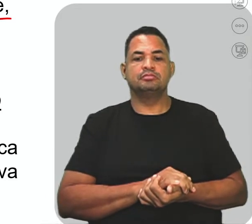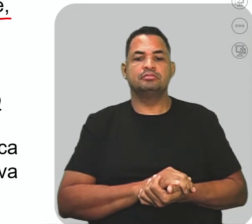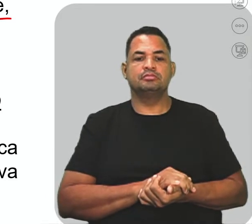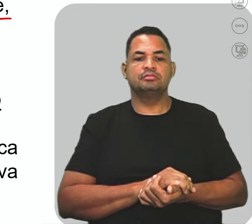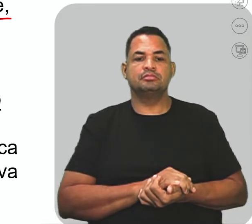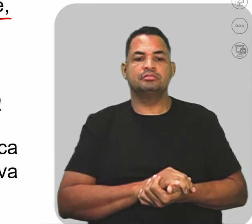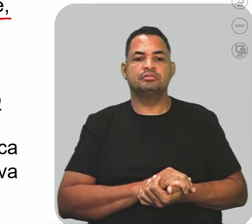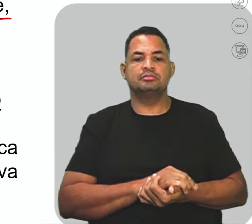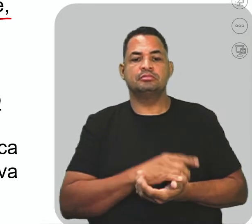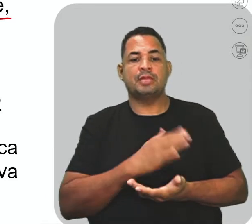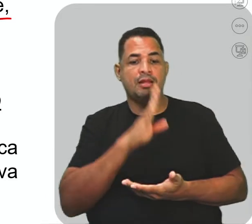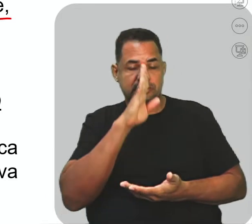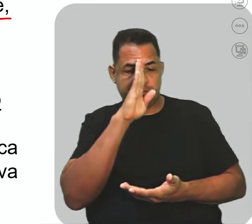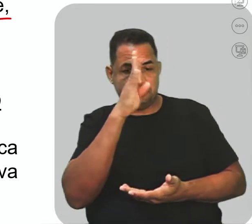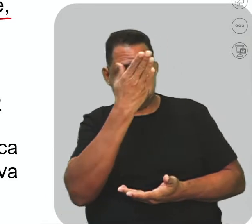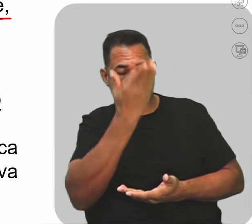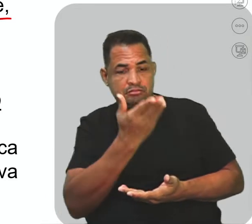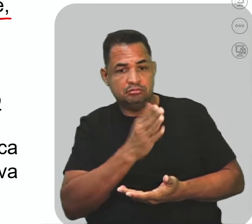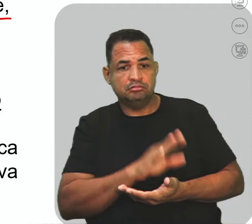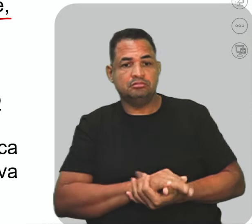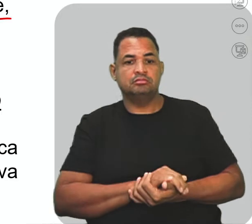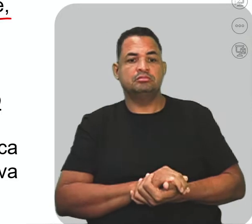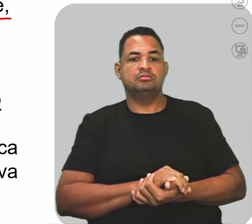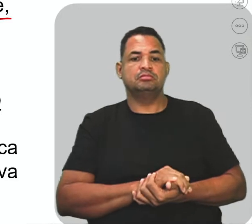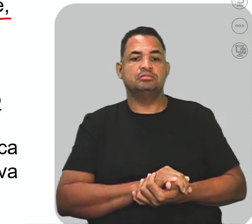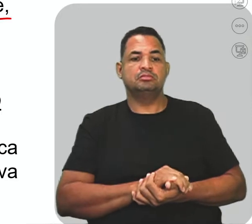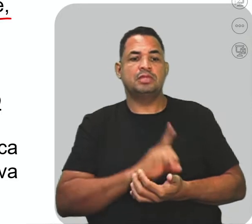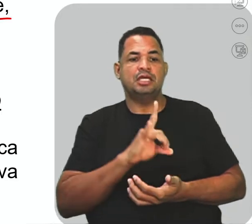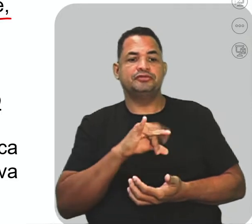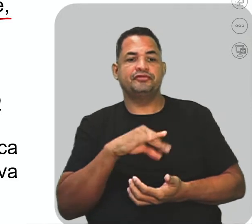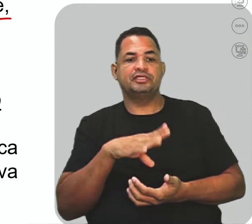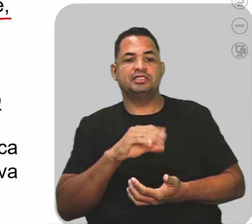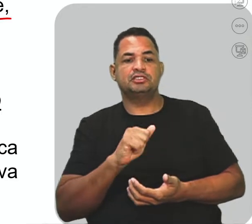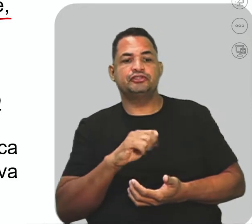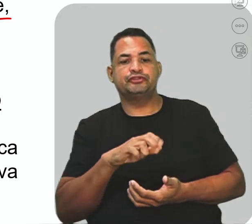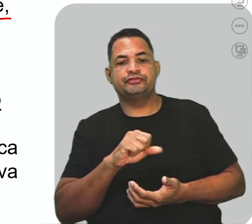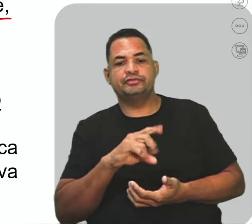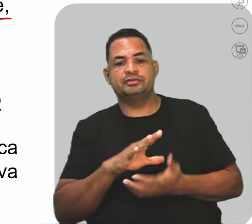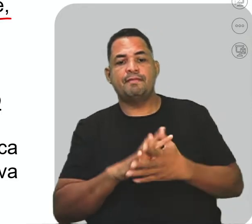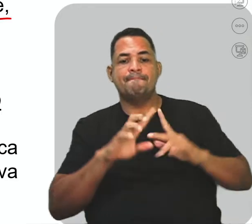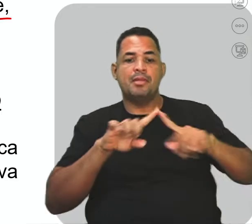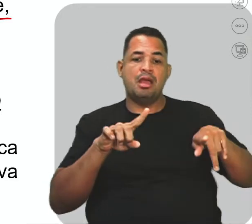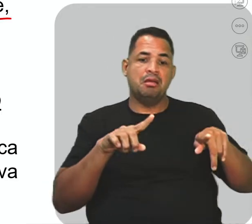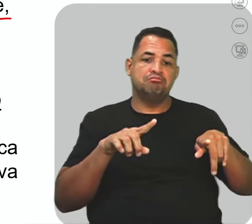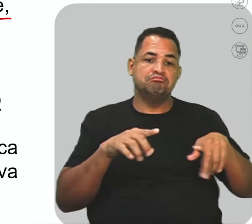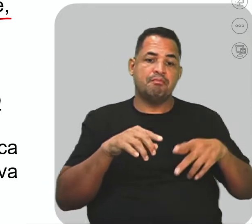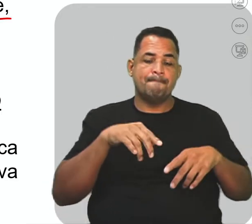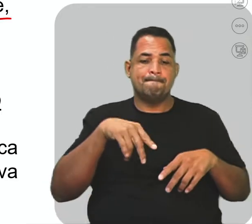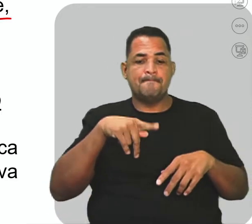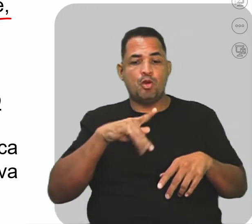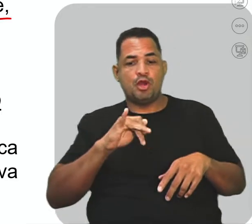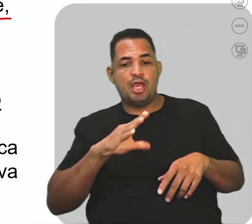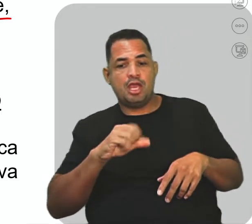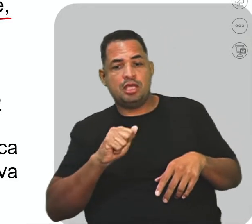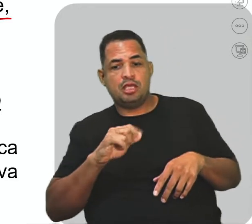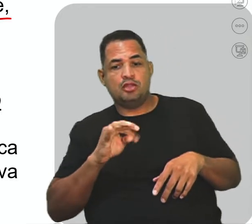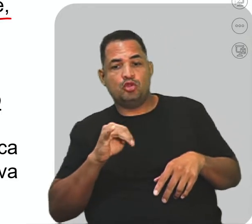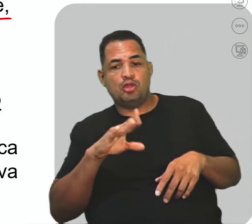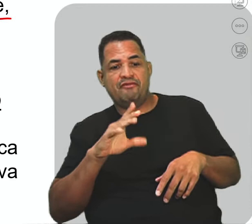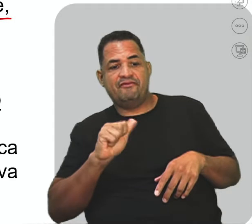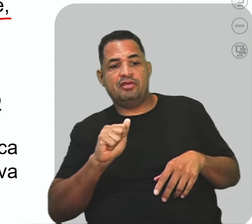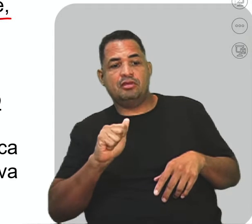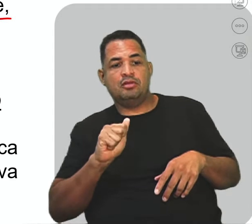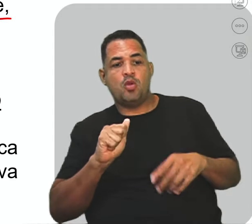gente pode dizer que são as principais conjunções adversativas. Mas, porém,